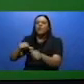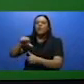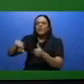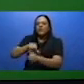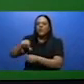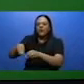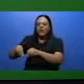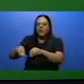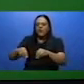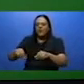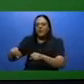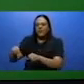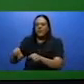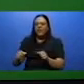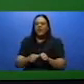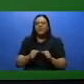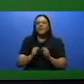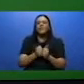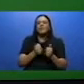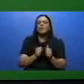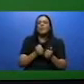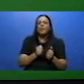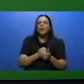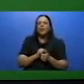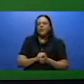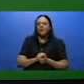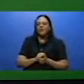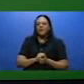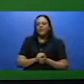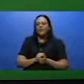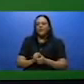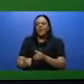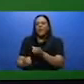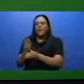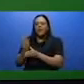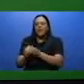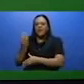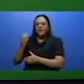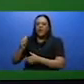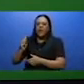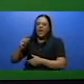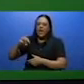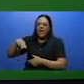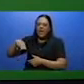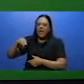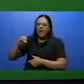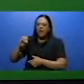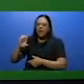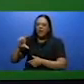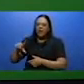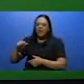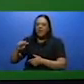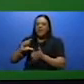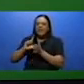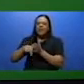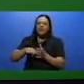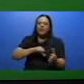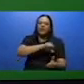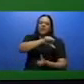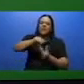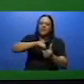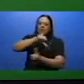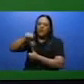fazer pães. E assim foi inventada a moenda, né? Que com o tempo ela foi se modificando, hoje a farinha é feita de outro jeito,